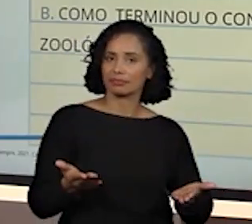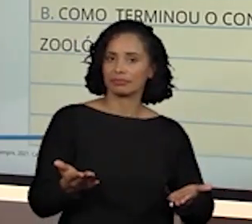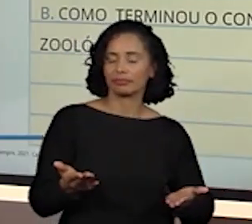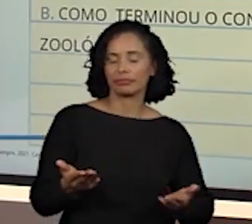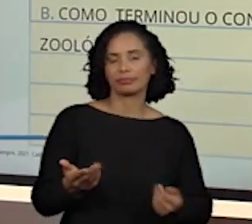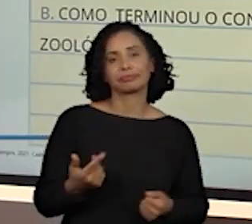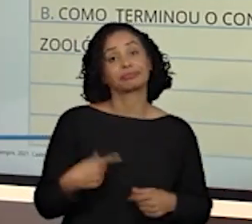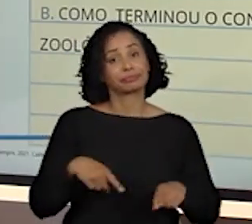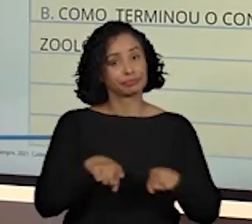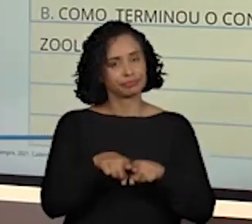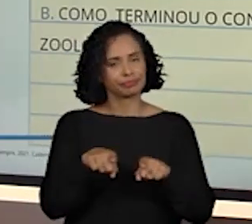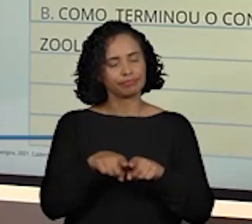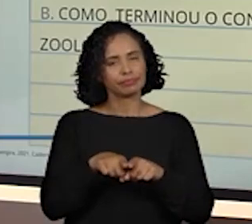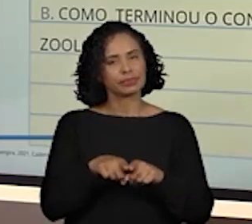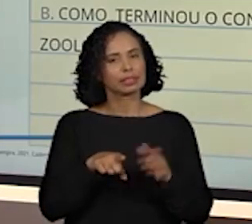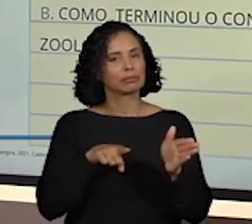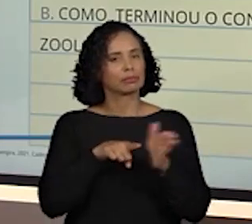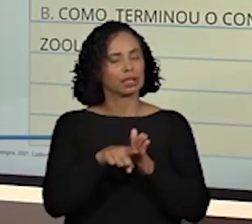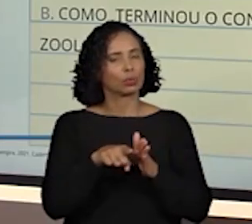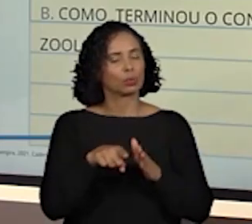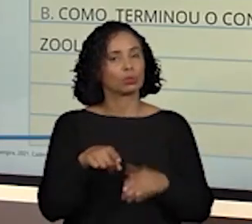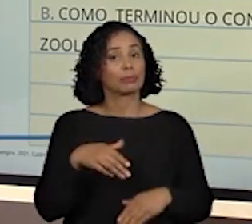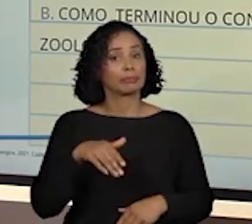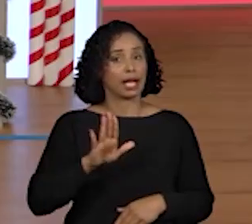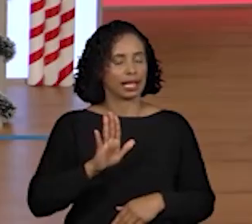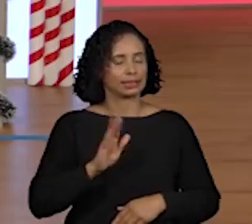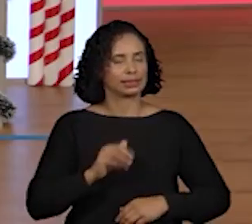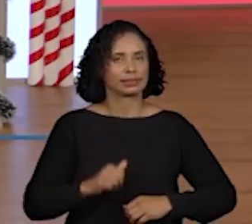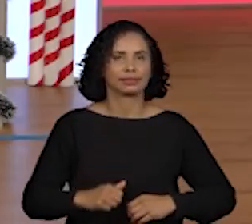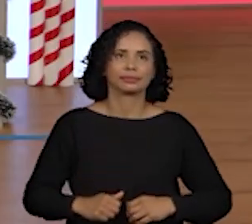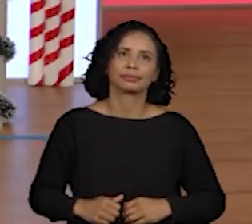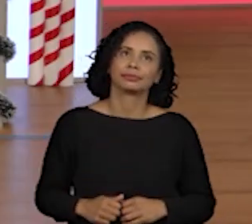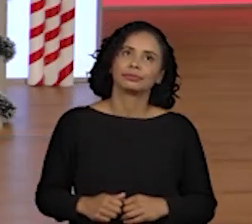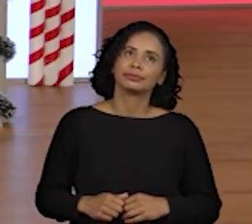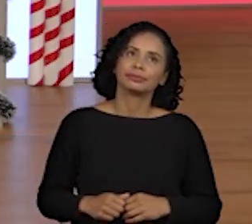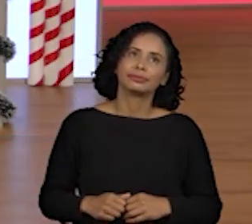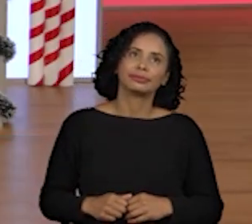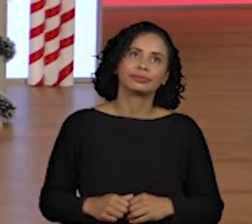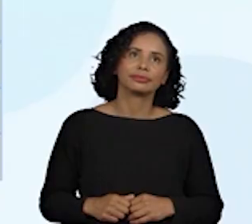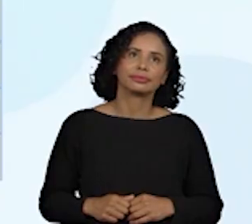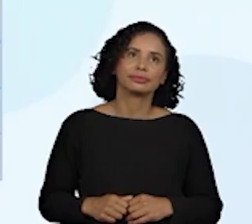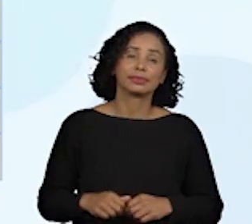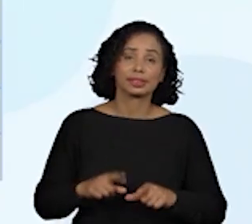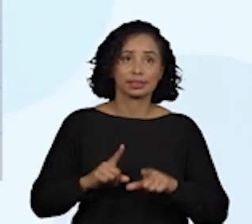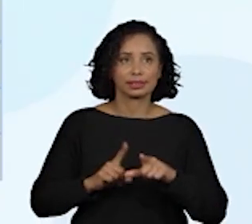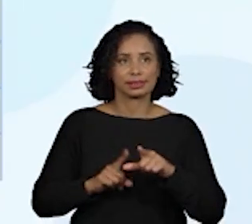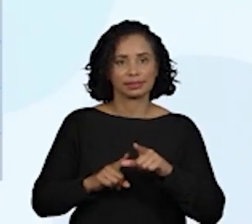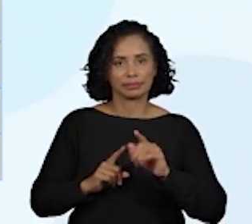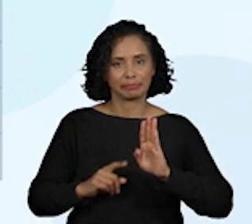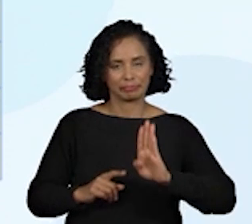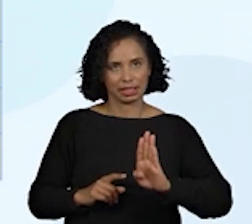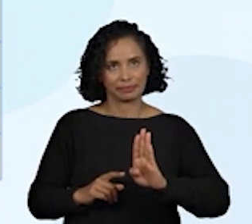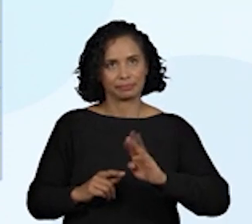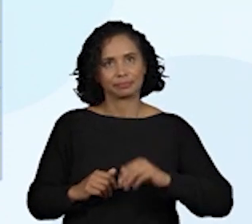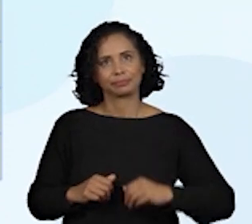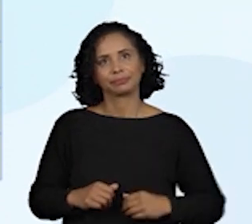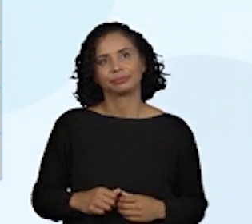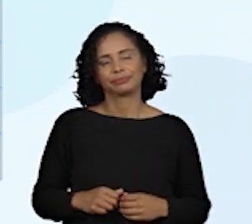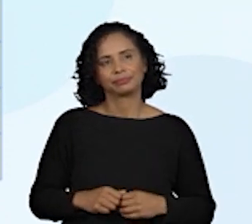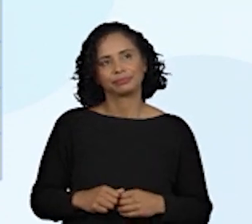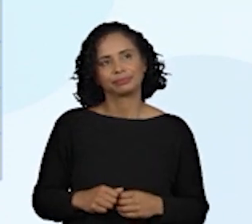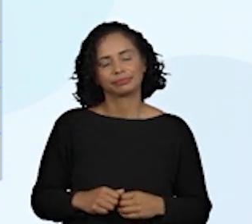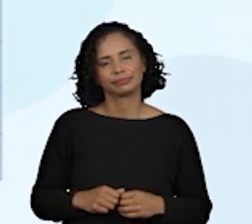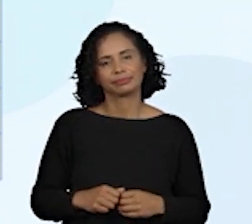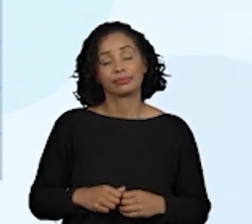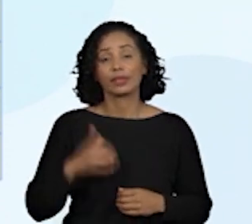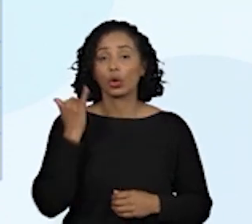Outra questão para reflexão, na finalização do conto, como terminou o conto